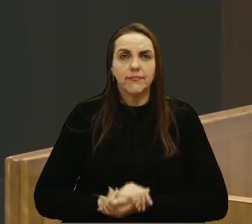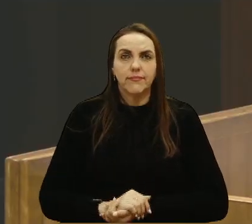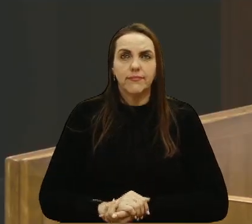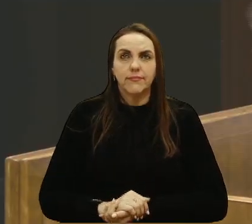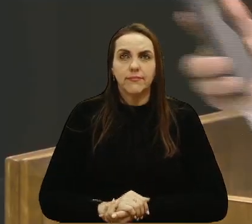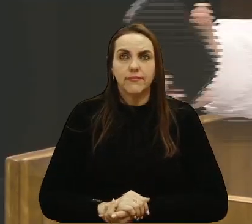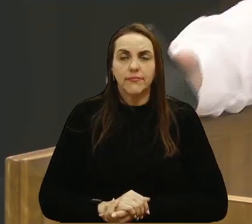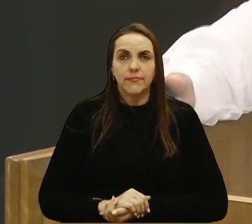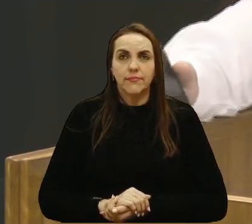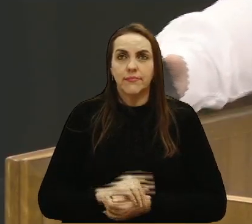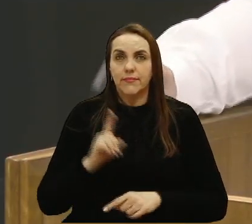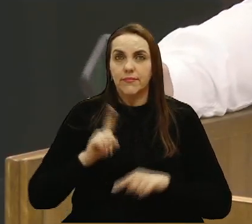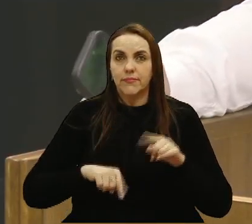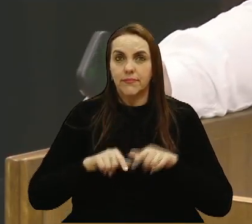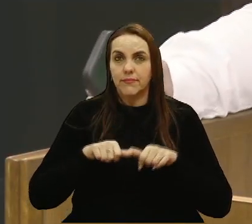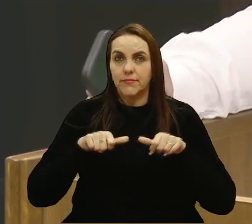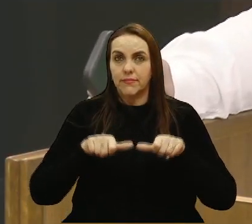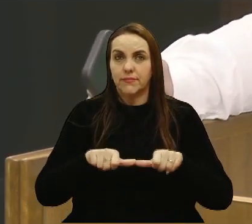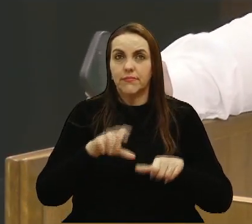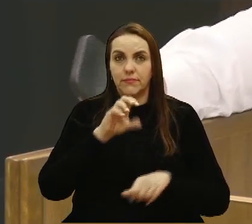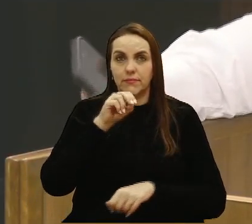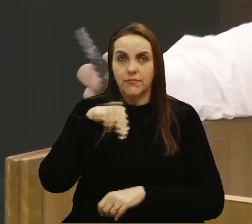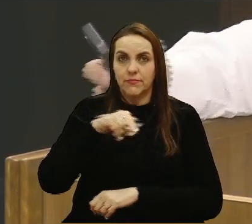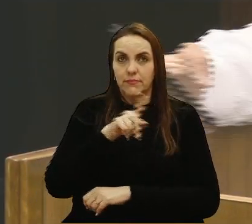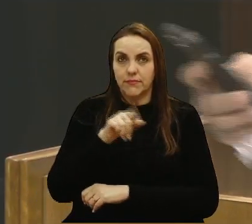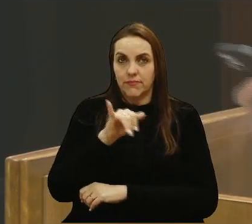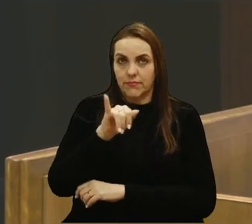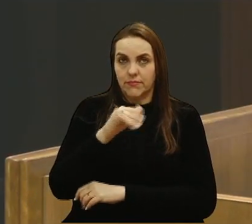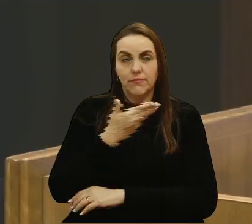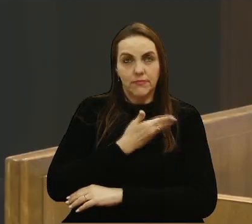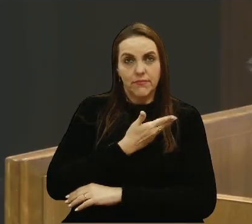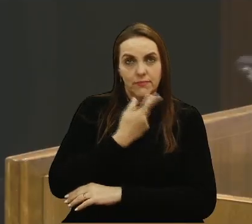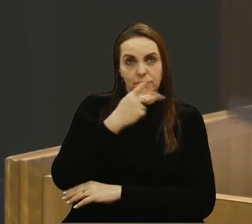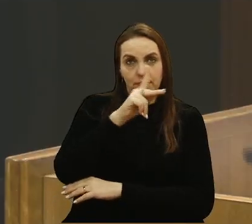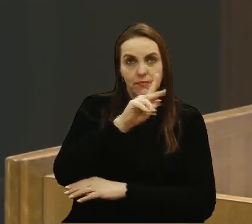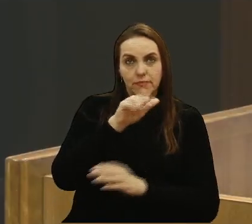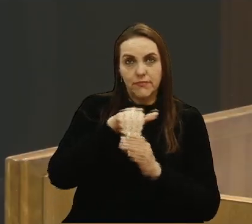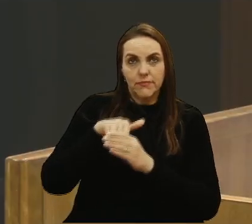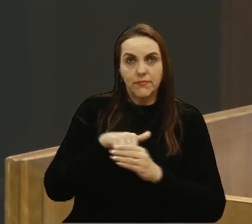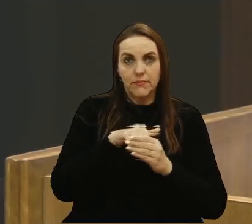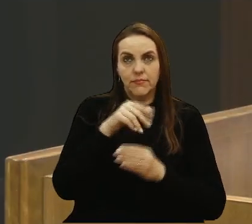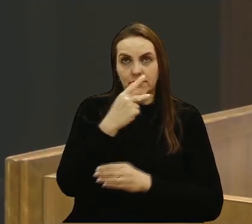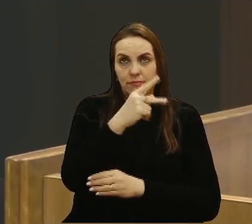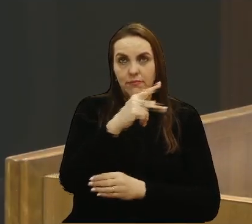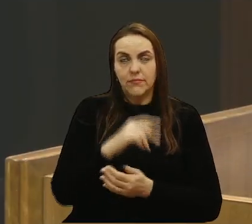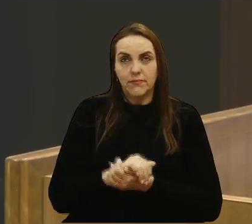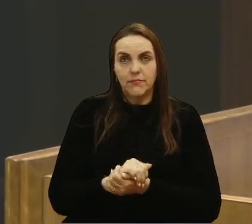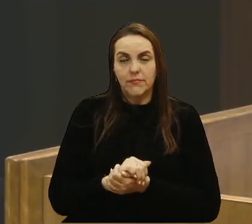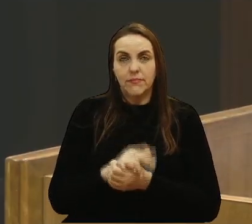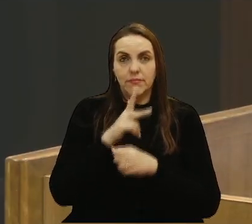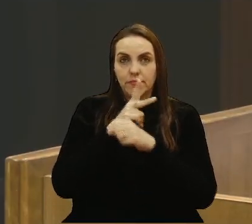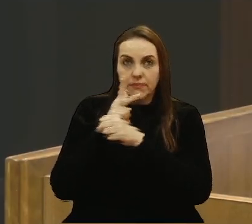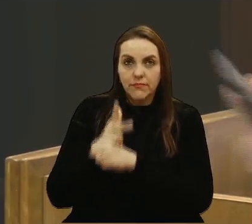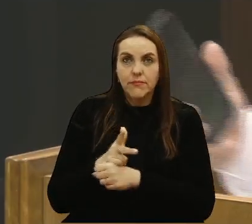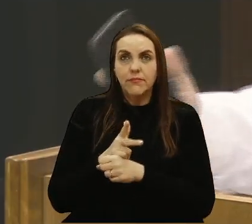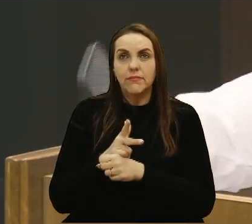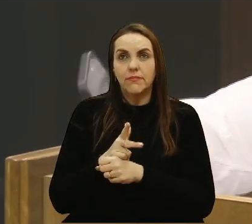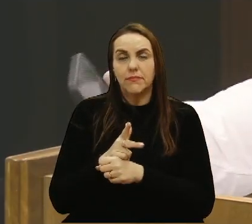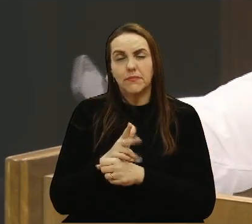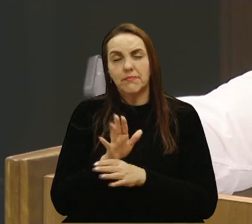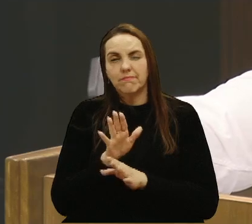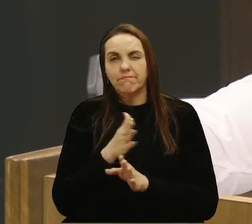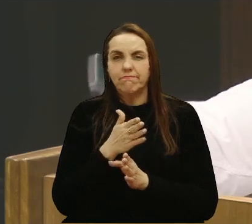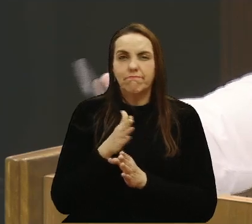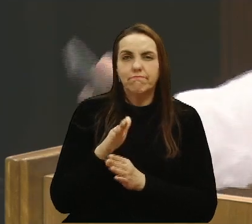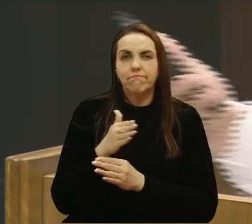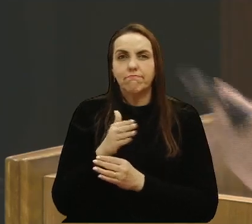No Mercado 11, que é o mercado que ele compra, dos amigos dele lá que votaram nele, um vídeo meio tendencioso em